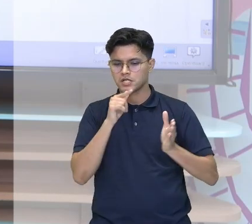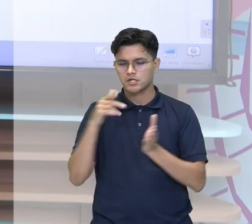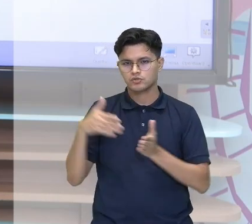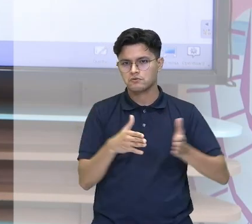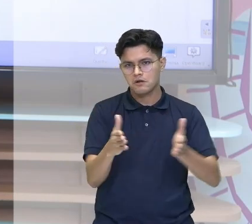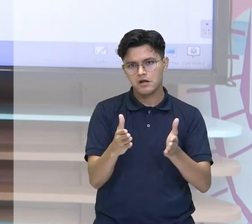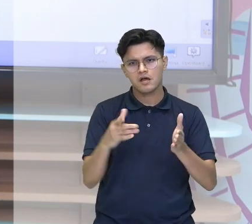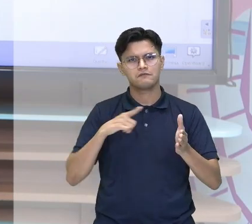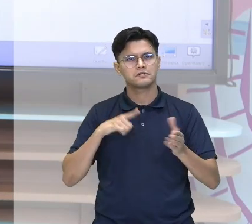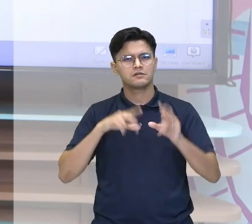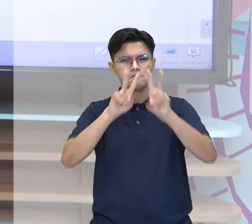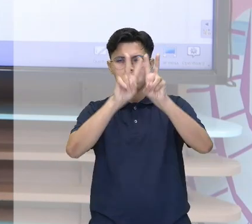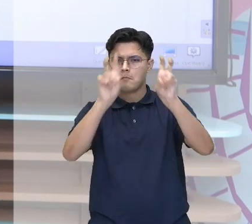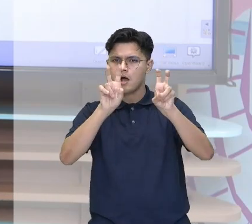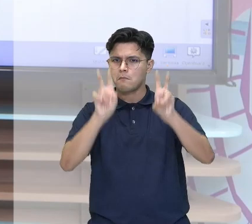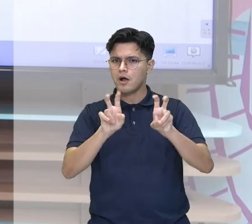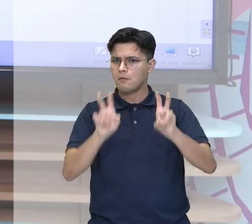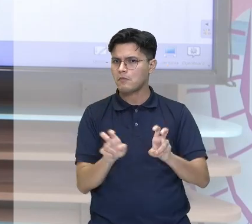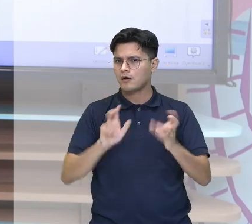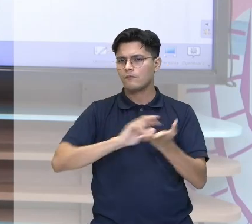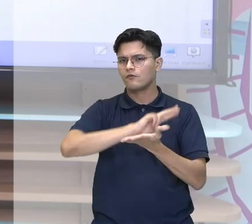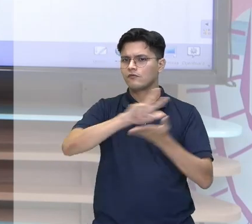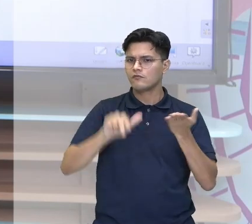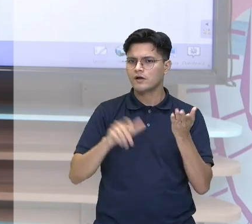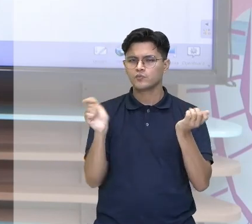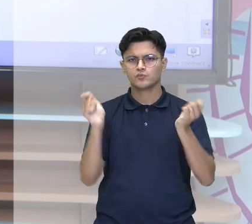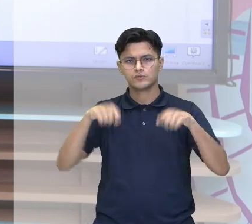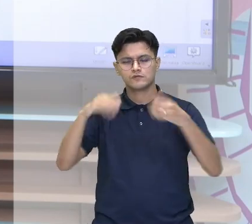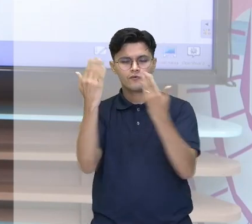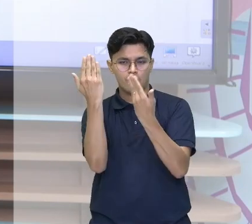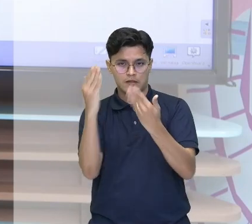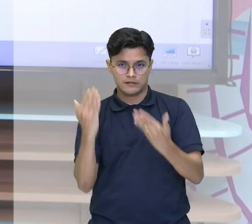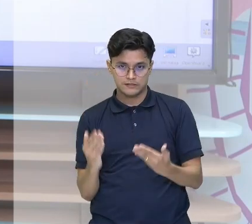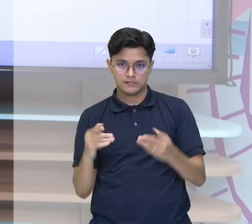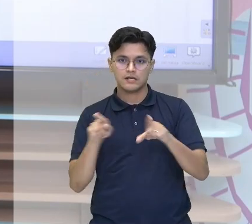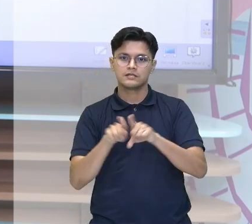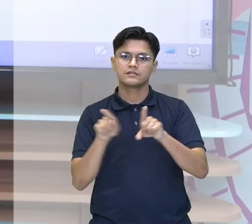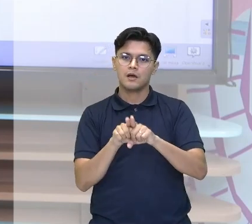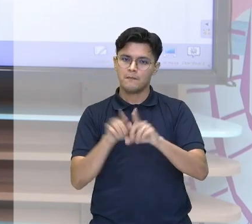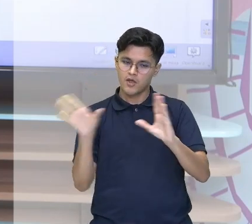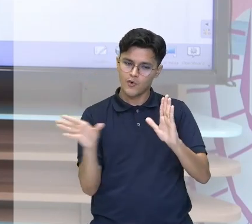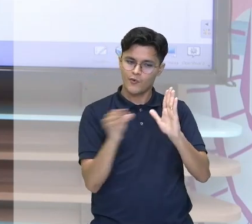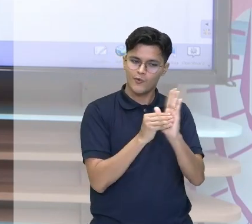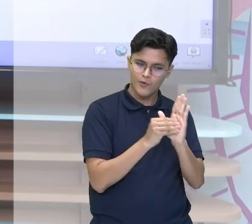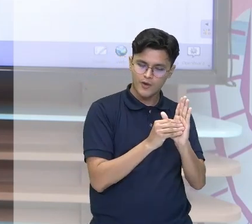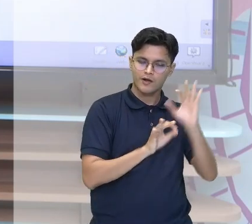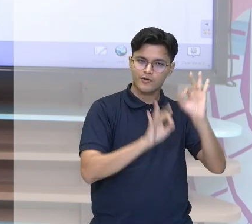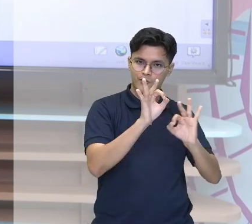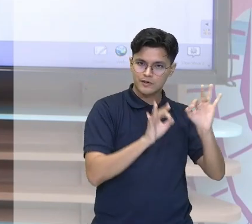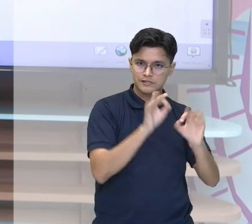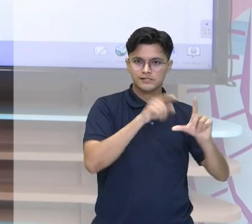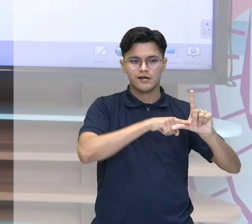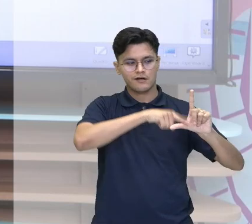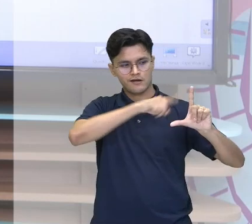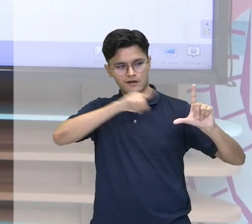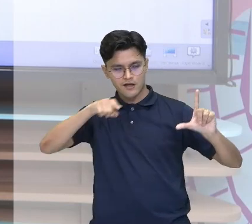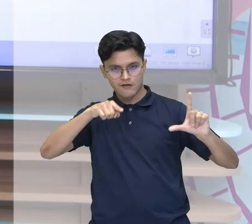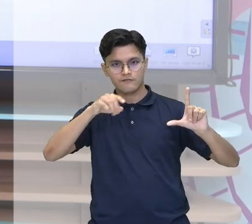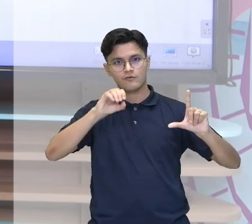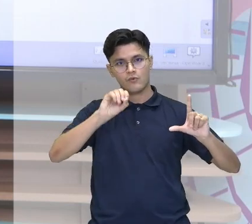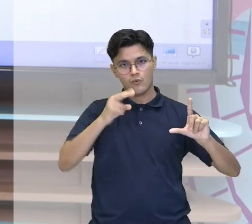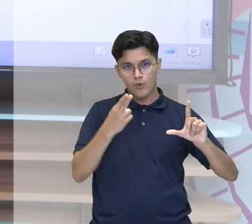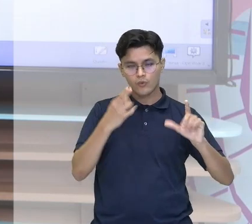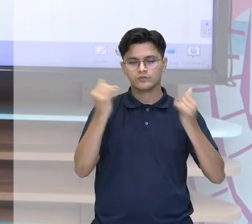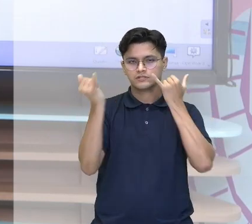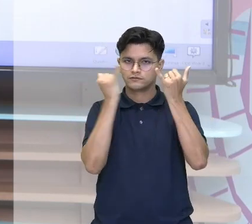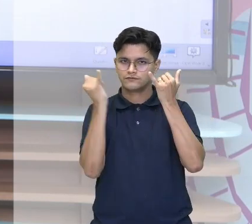vários temas que eu posso analisar e inserir também aqui em um infográfico. Eu trouxe 2 para vocês, apenas para a